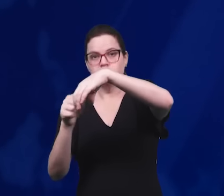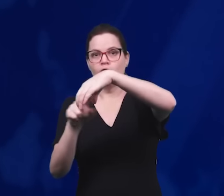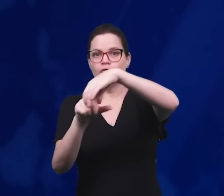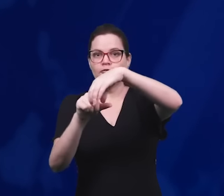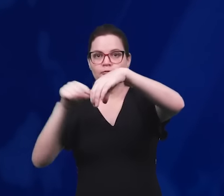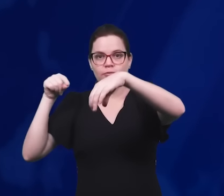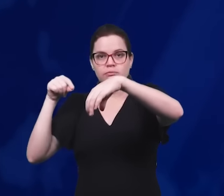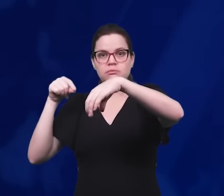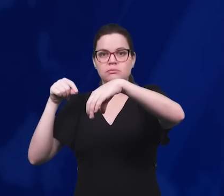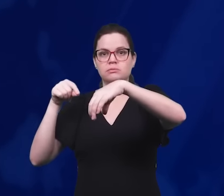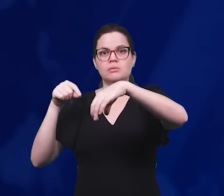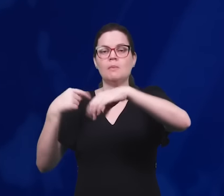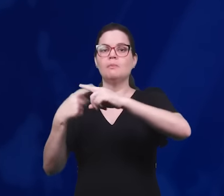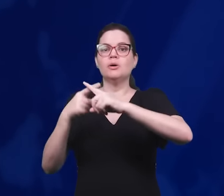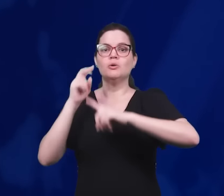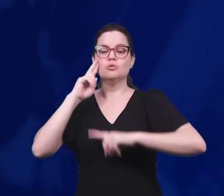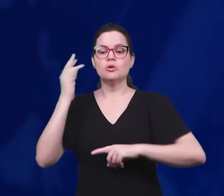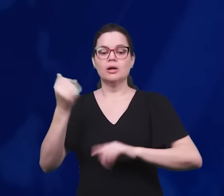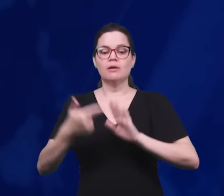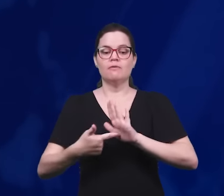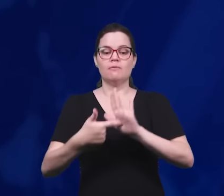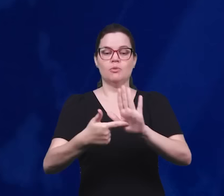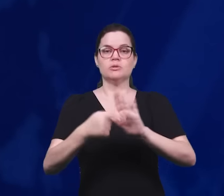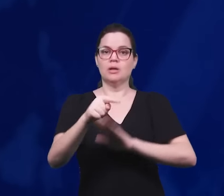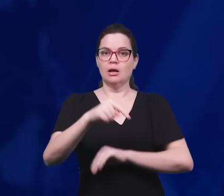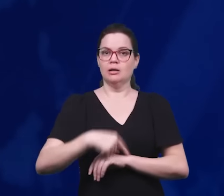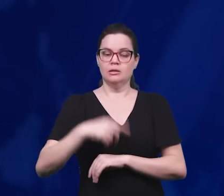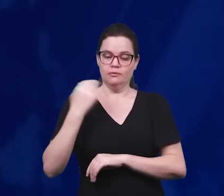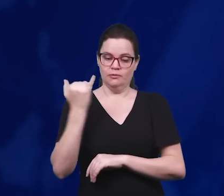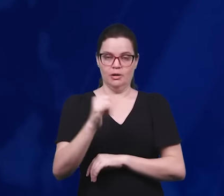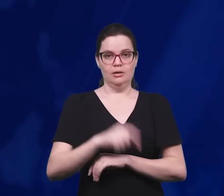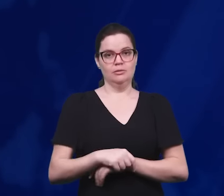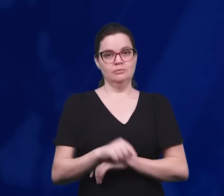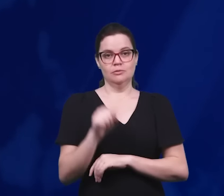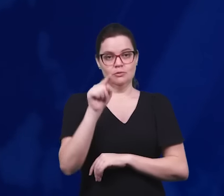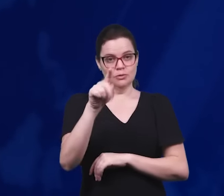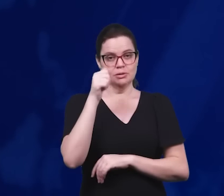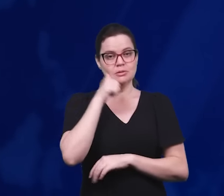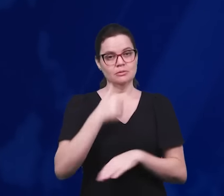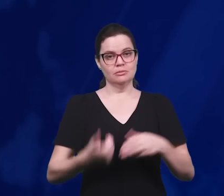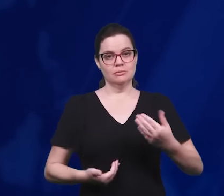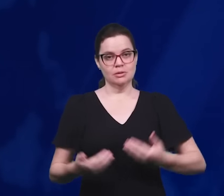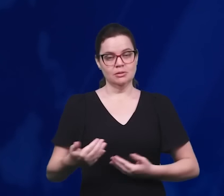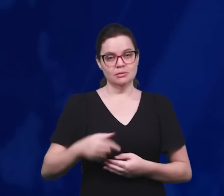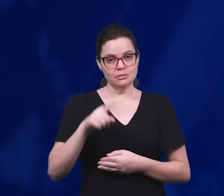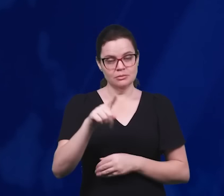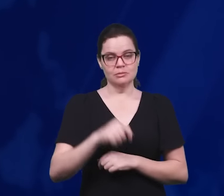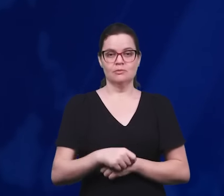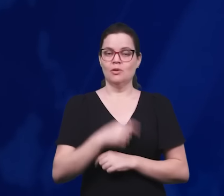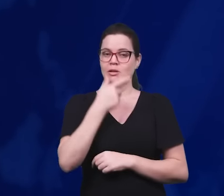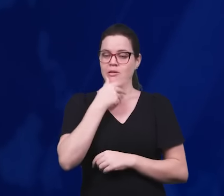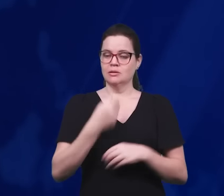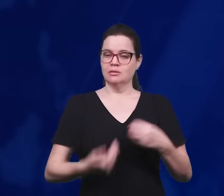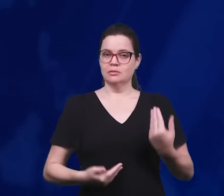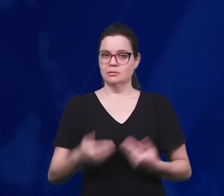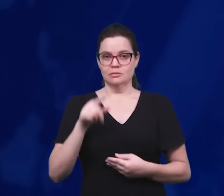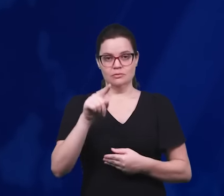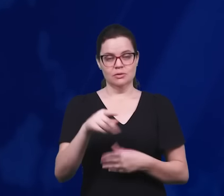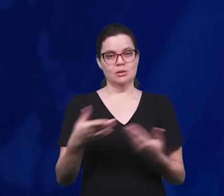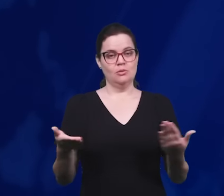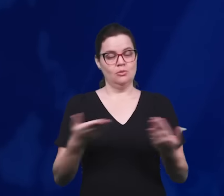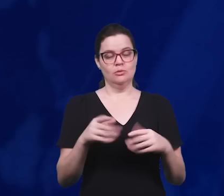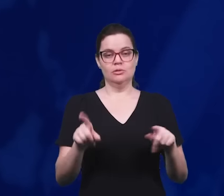porque o Senhor queria falar com ele. E quem sabe você, minha irmã, a você, meu irmão,